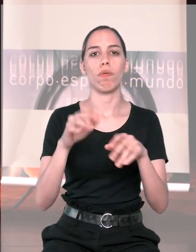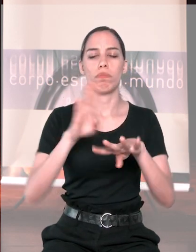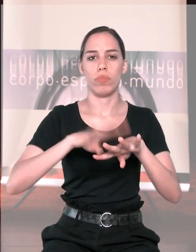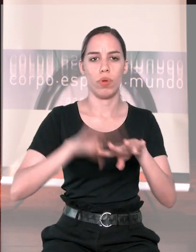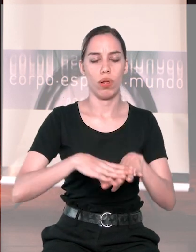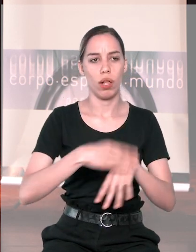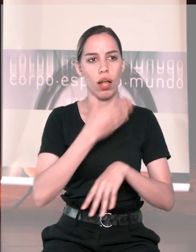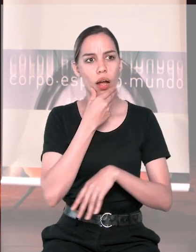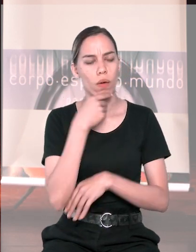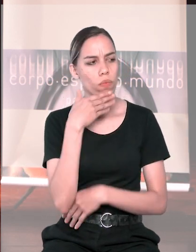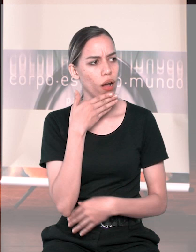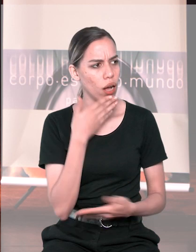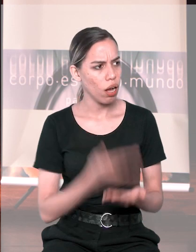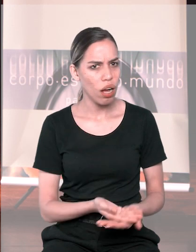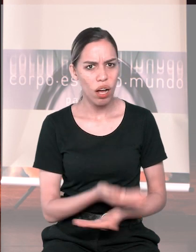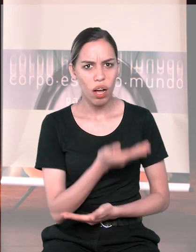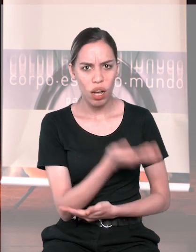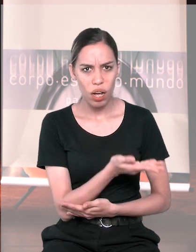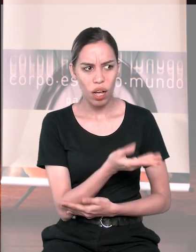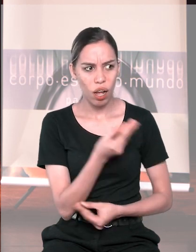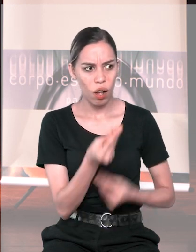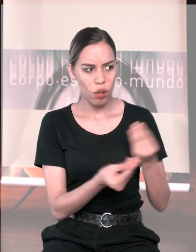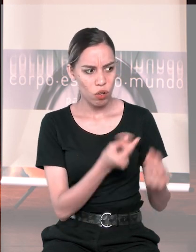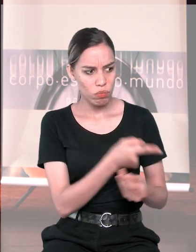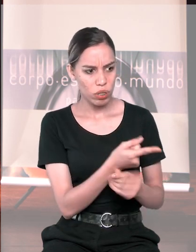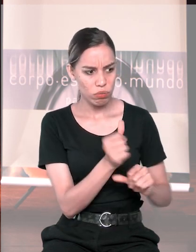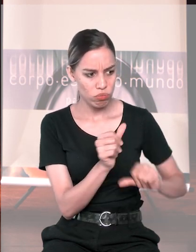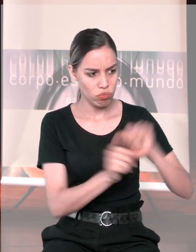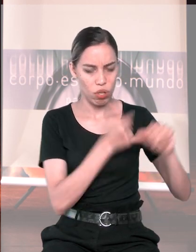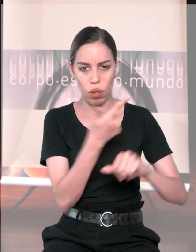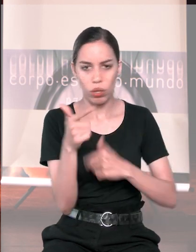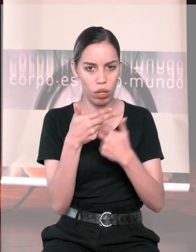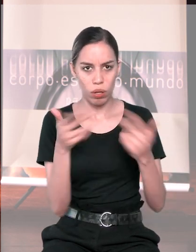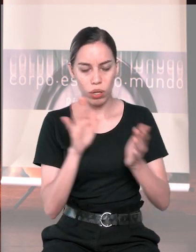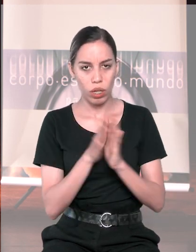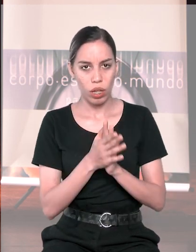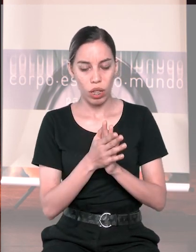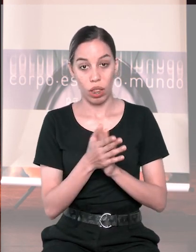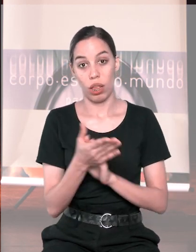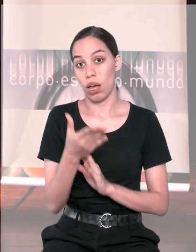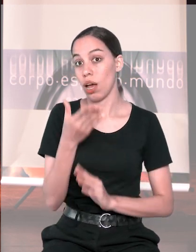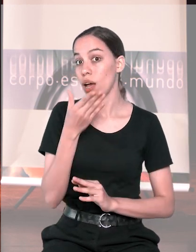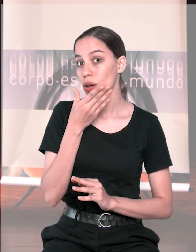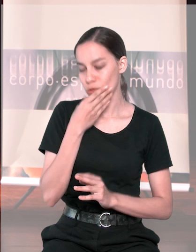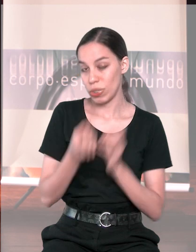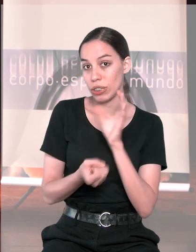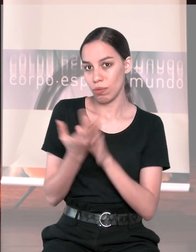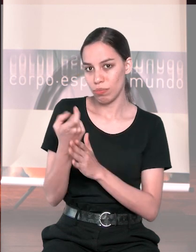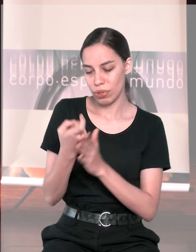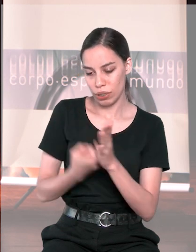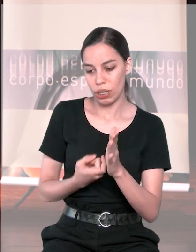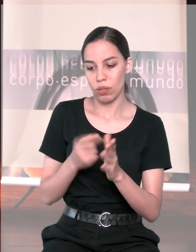absolutamente assombrado como no Leonardo da Vinci uma coisa se transformava em outra. E ele escreve um texto que ficou muito famoso,